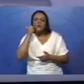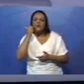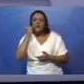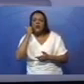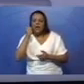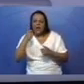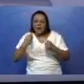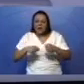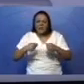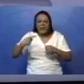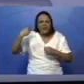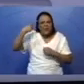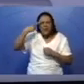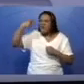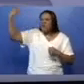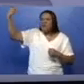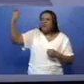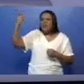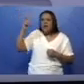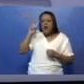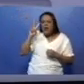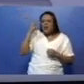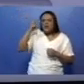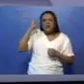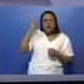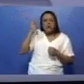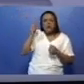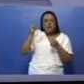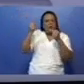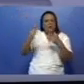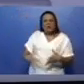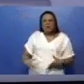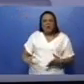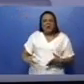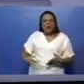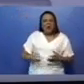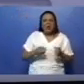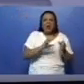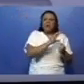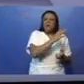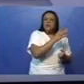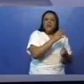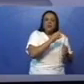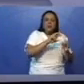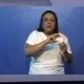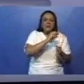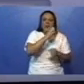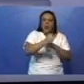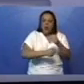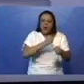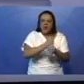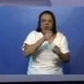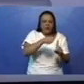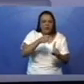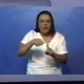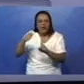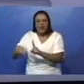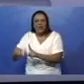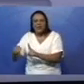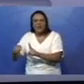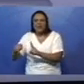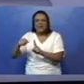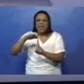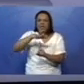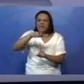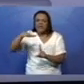histórias para que justificassem as estações do ano e assim por diante. Então, daí que surgiram os mitos. E esses mitos,